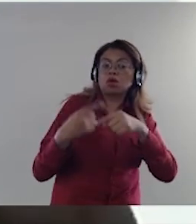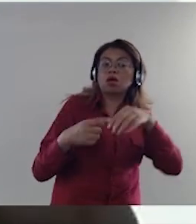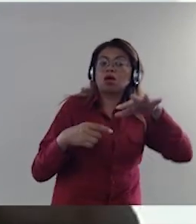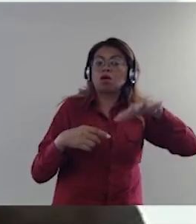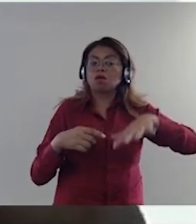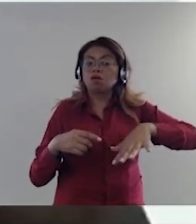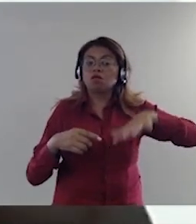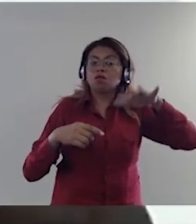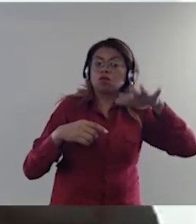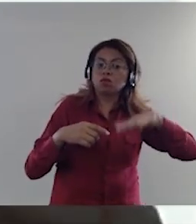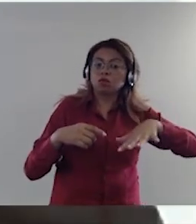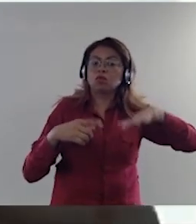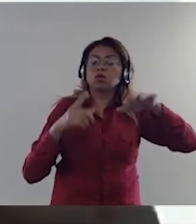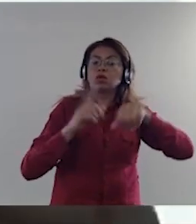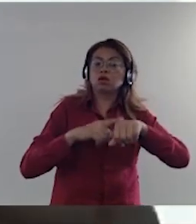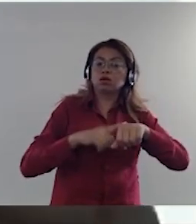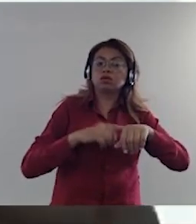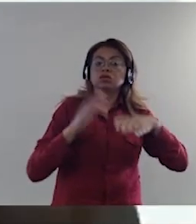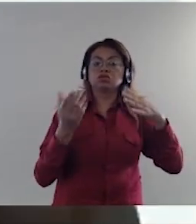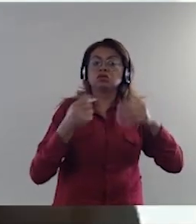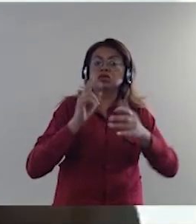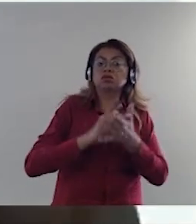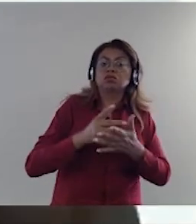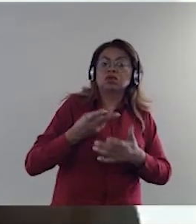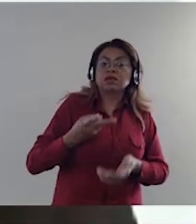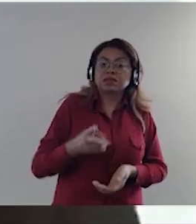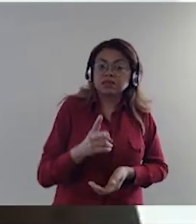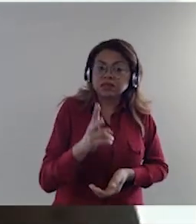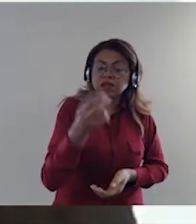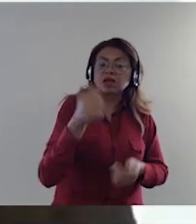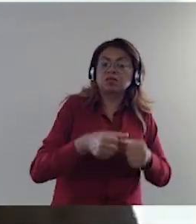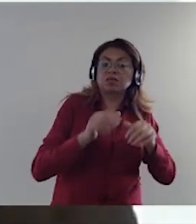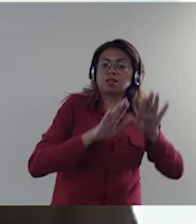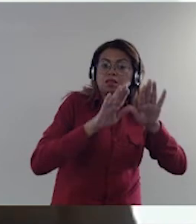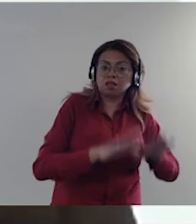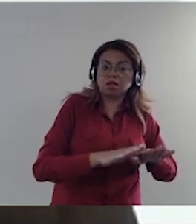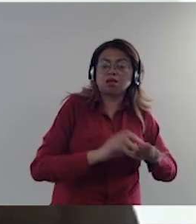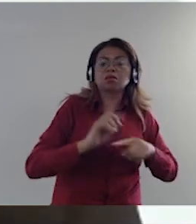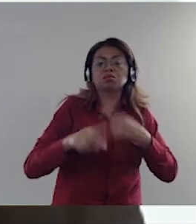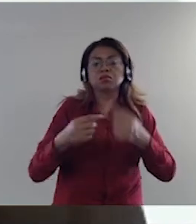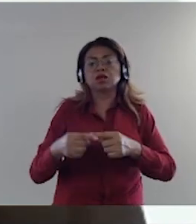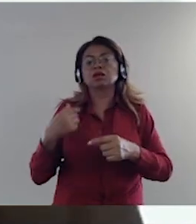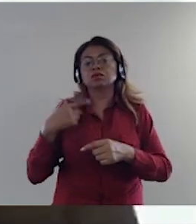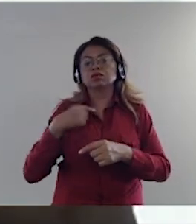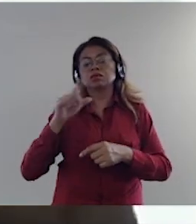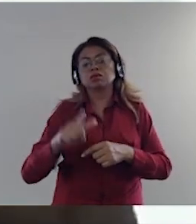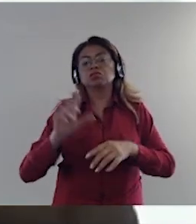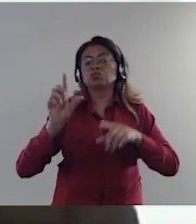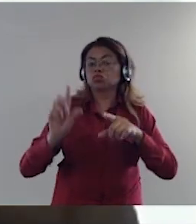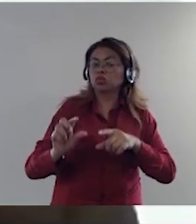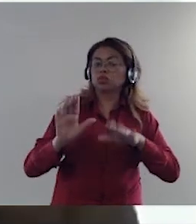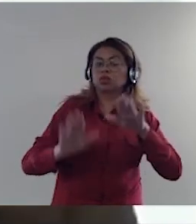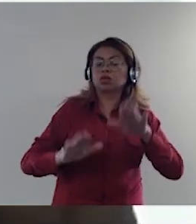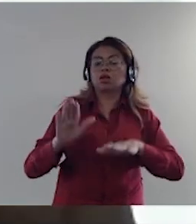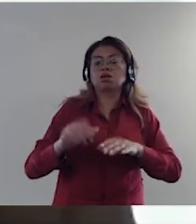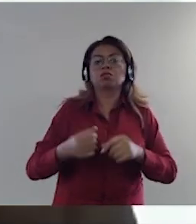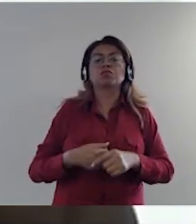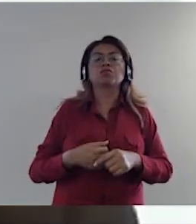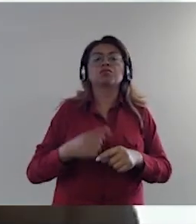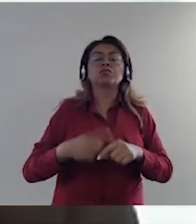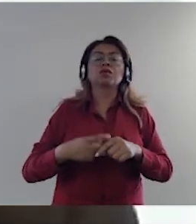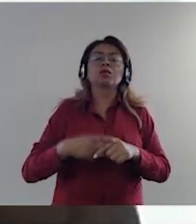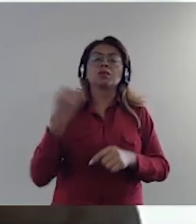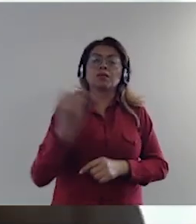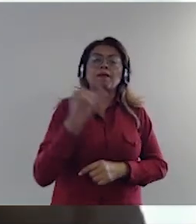flutuante, sugere-se que haja, então, uma convocação de assembleia para